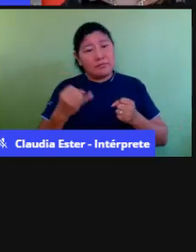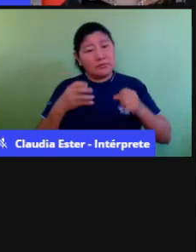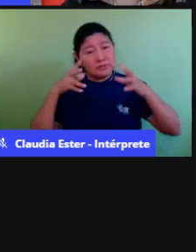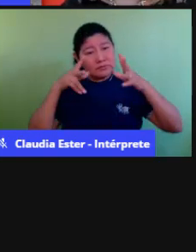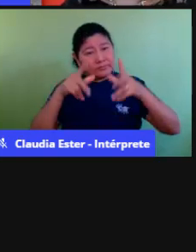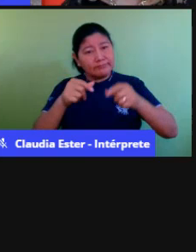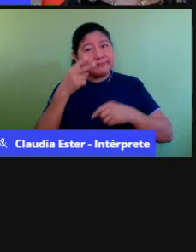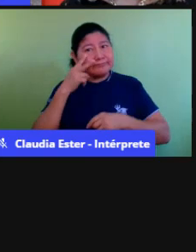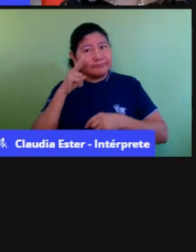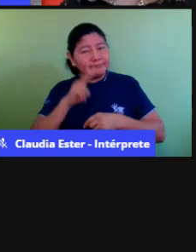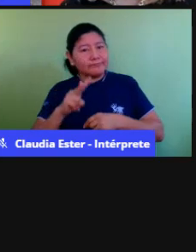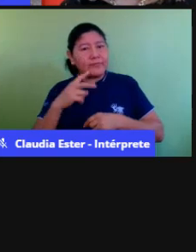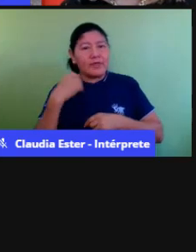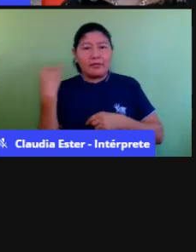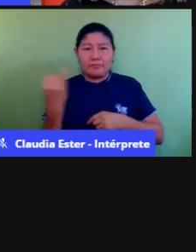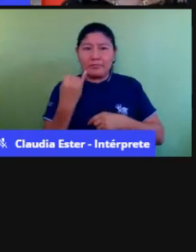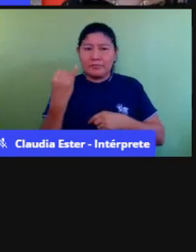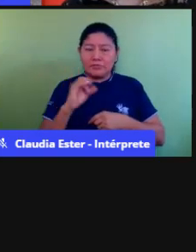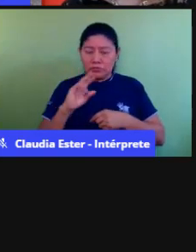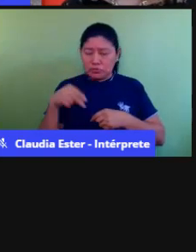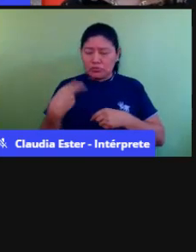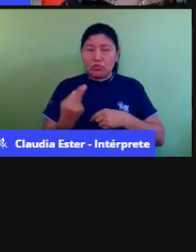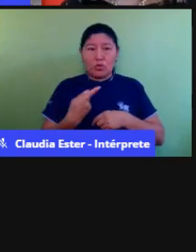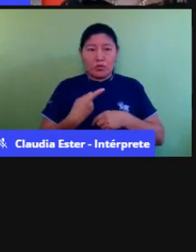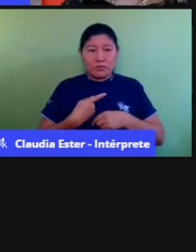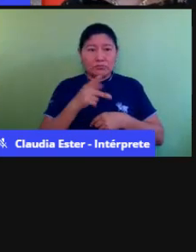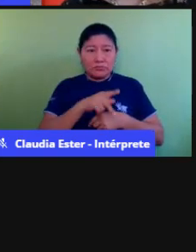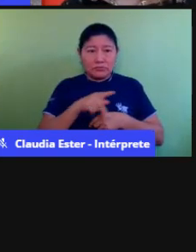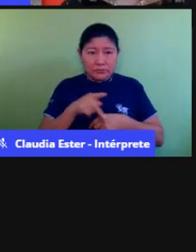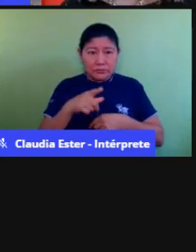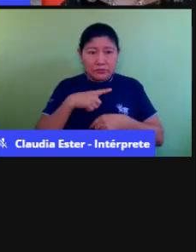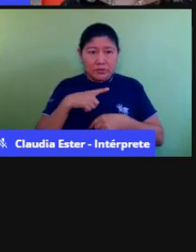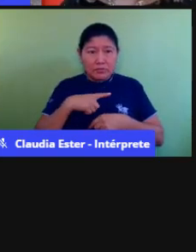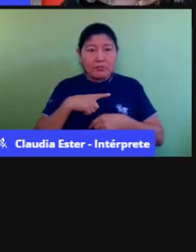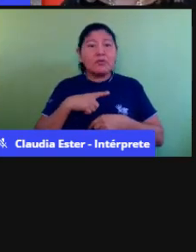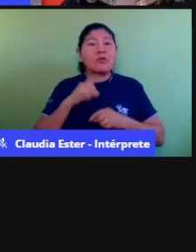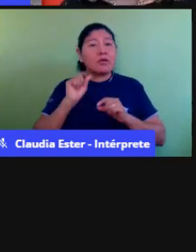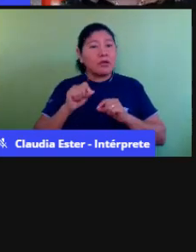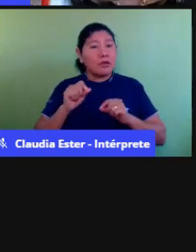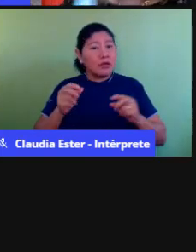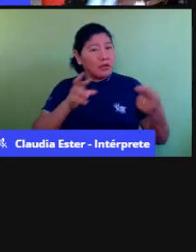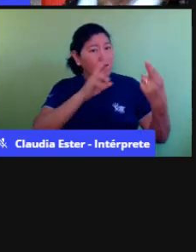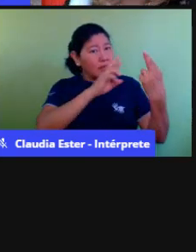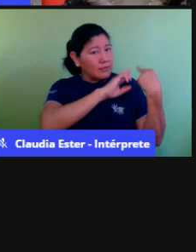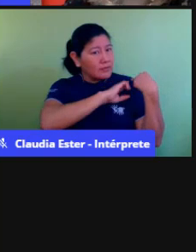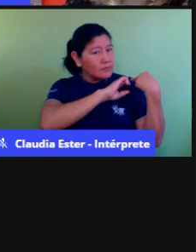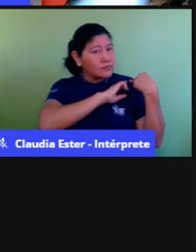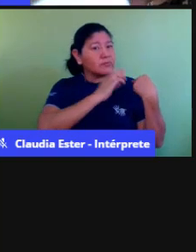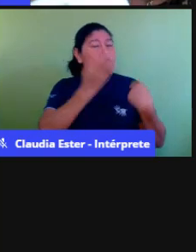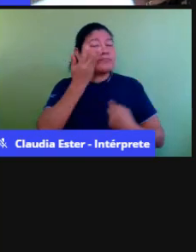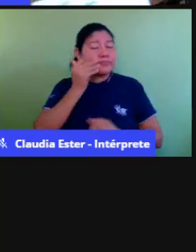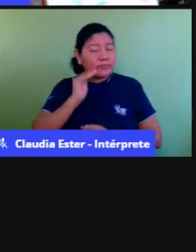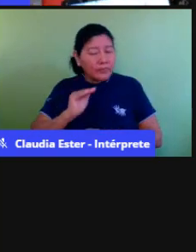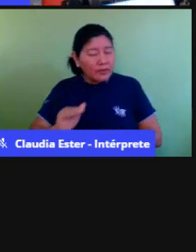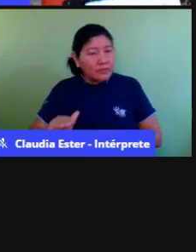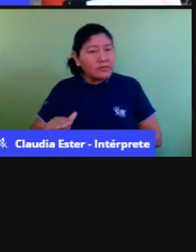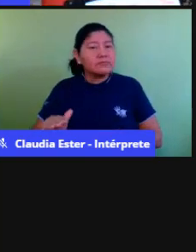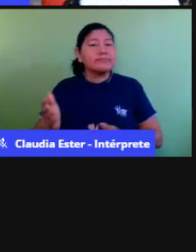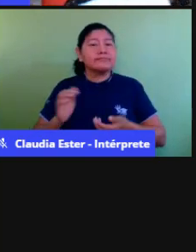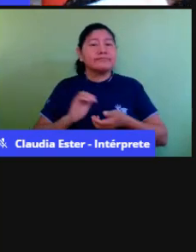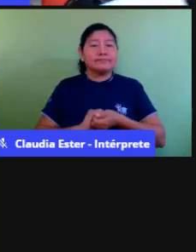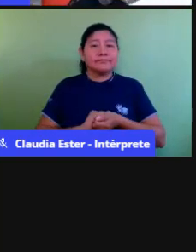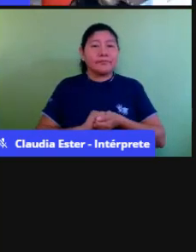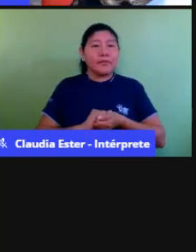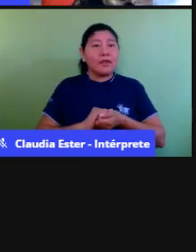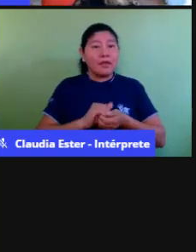nossa como professor. Somos, então, professores e engenheiros de fundações, né? É bem importante isso aqui, esse